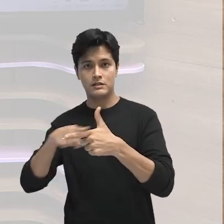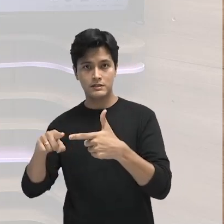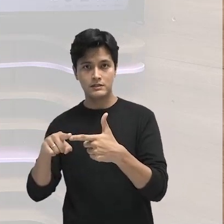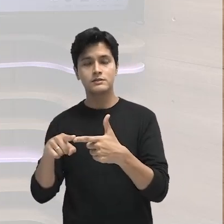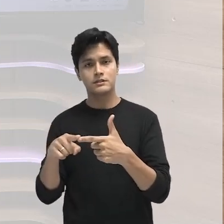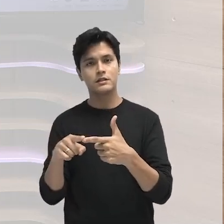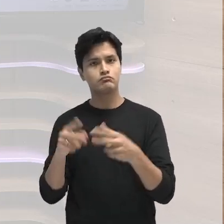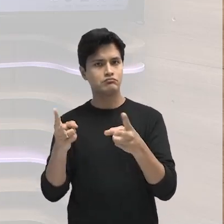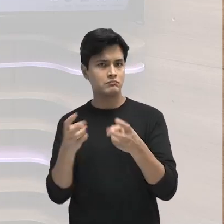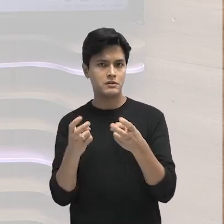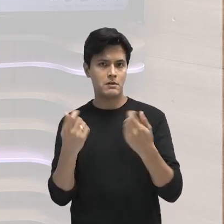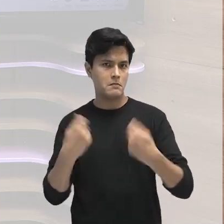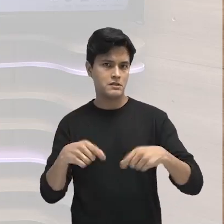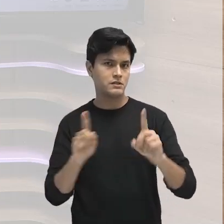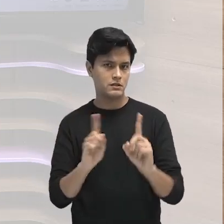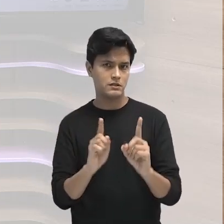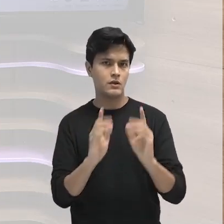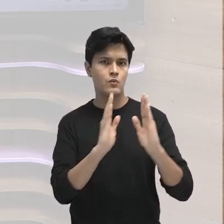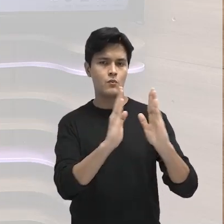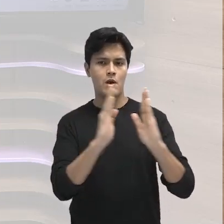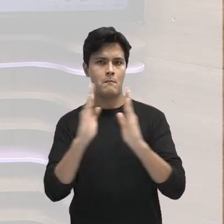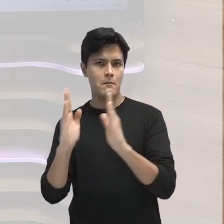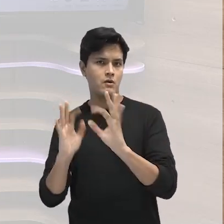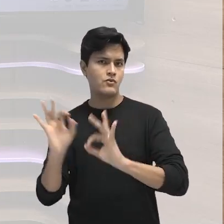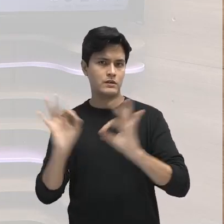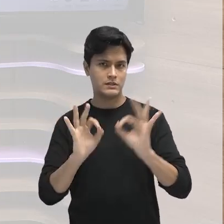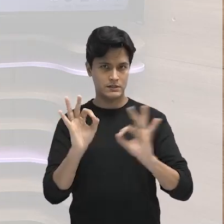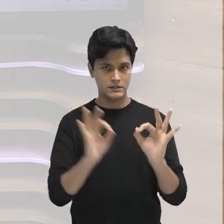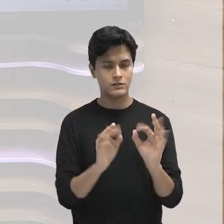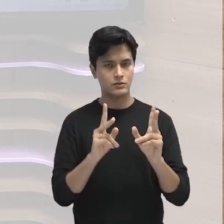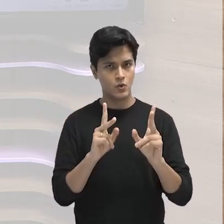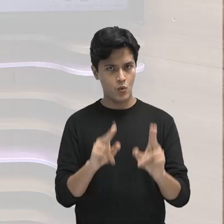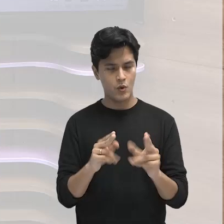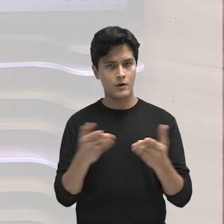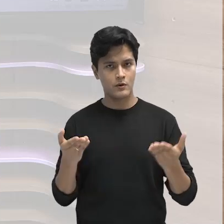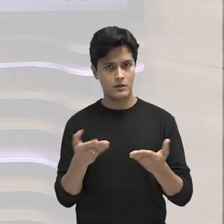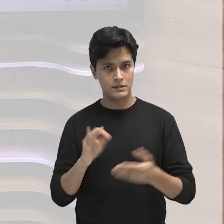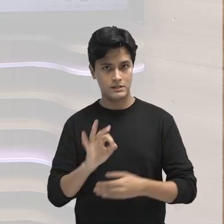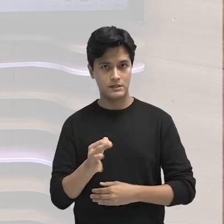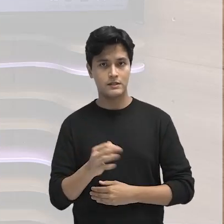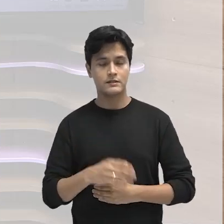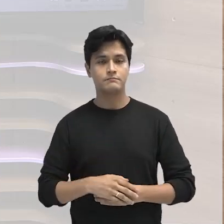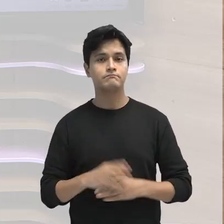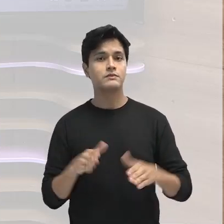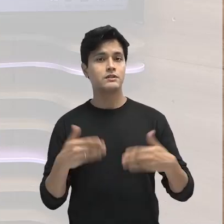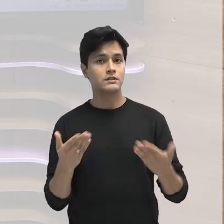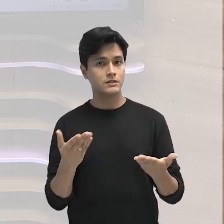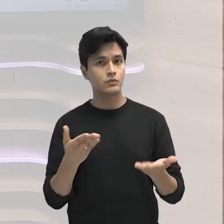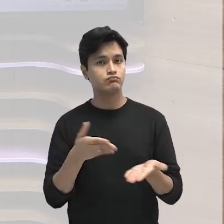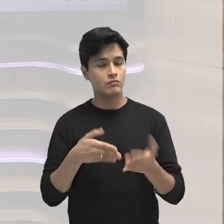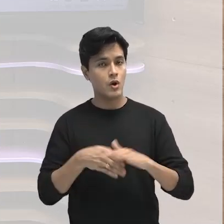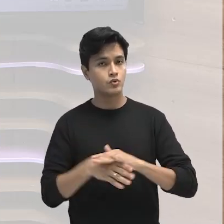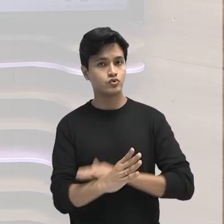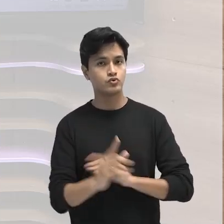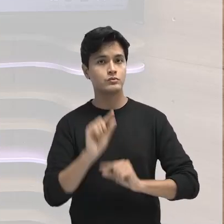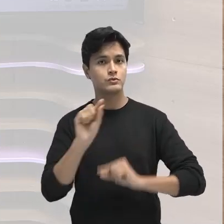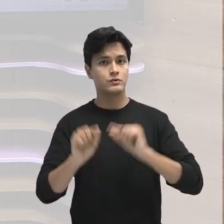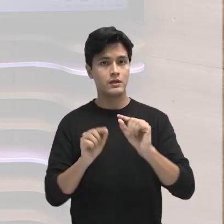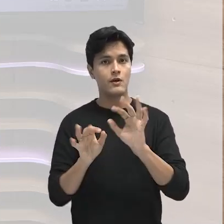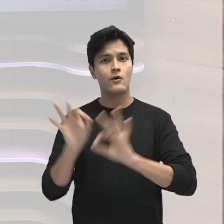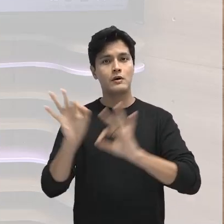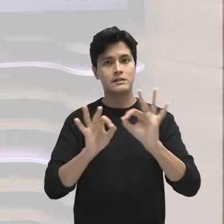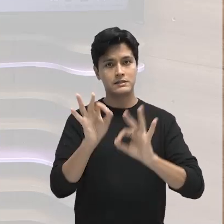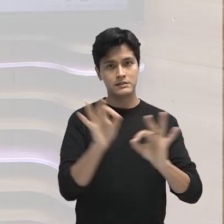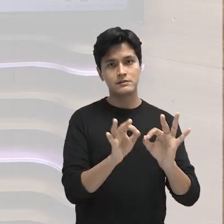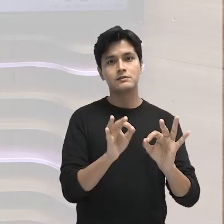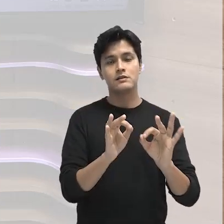tá? Então, acostume-se sempre a organizar e igualar as casas decimais toda vez que você for